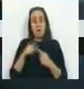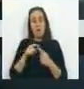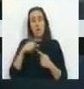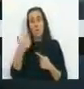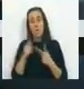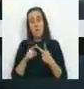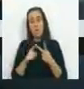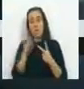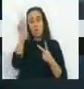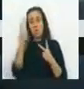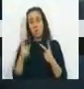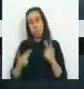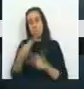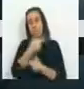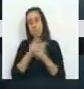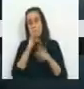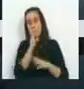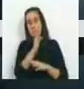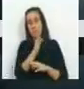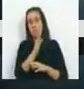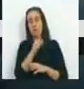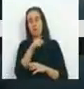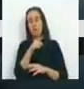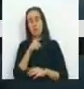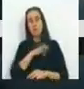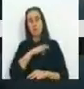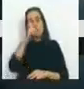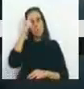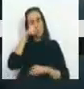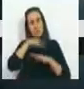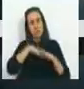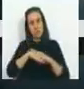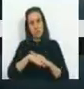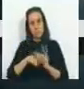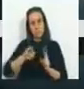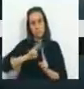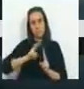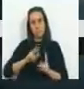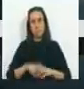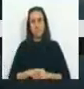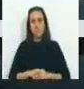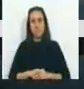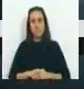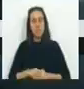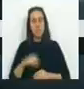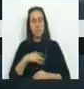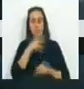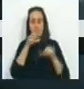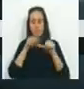direta à atuação dos senhores juízes. Eu queria